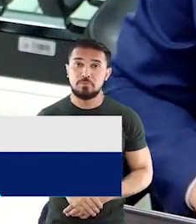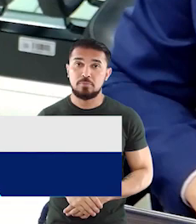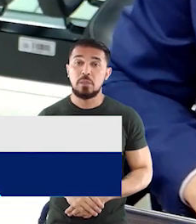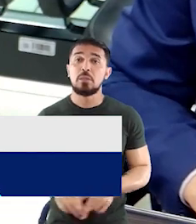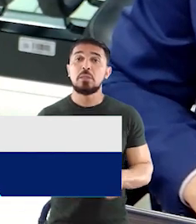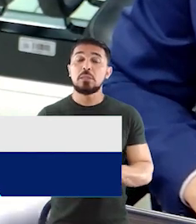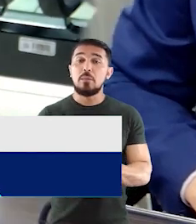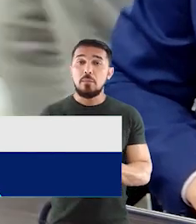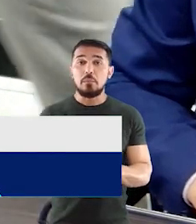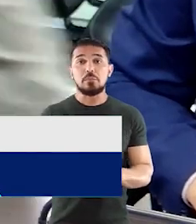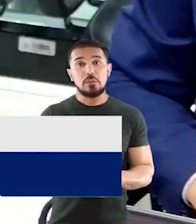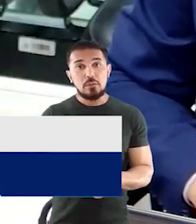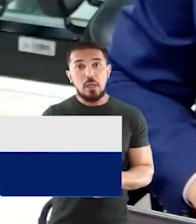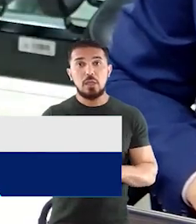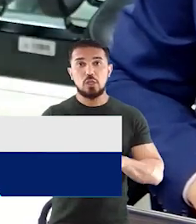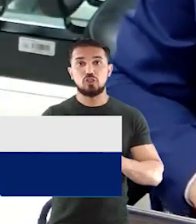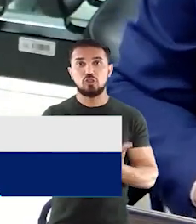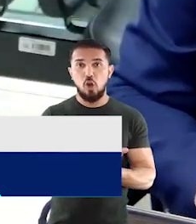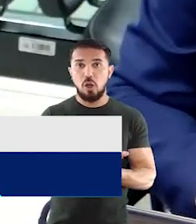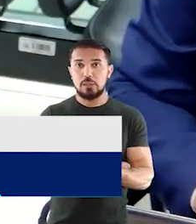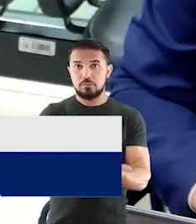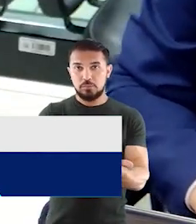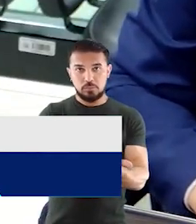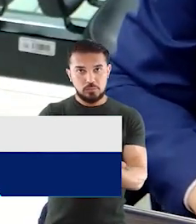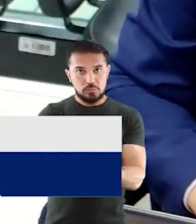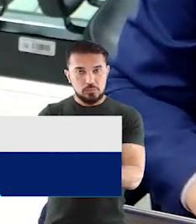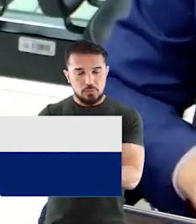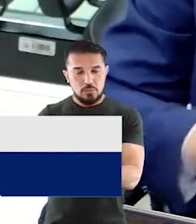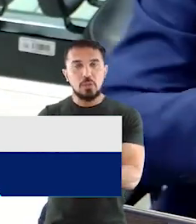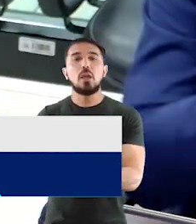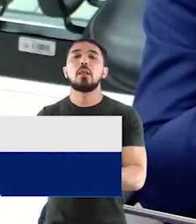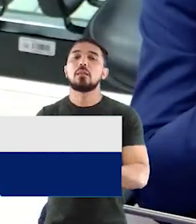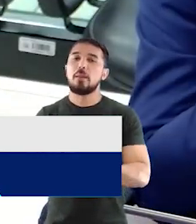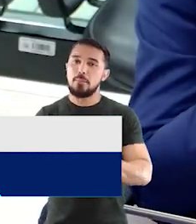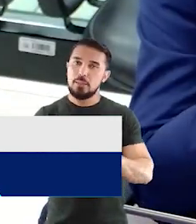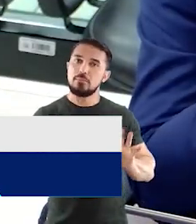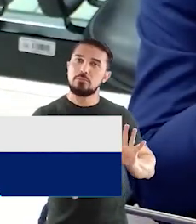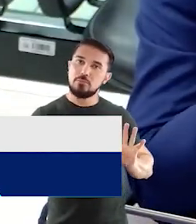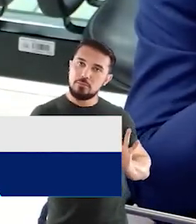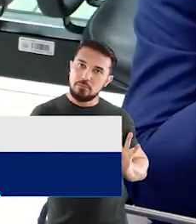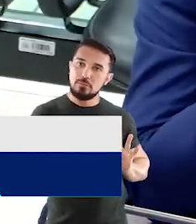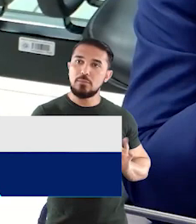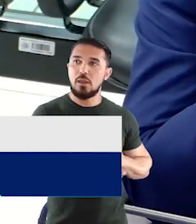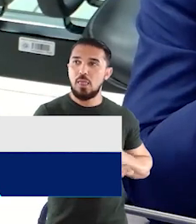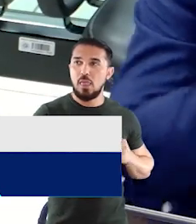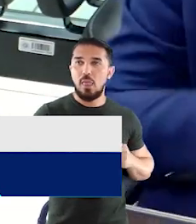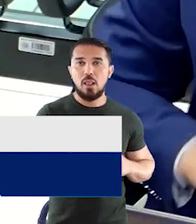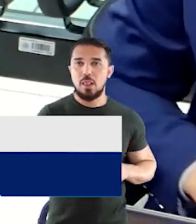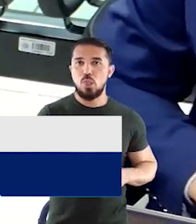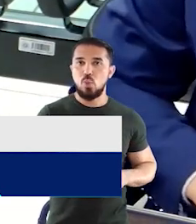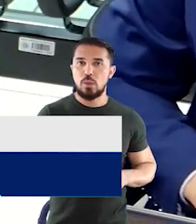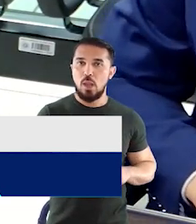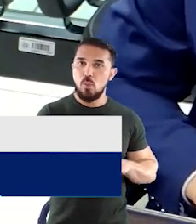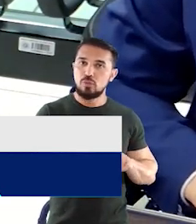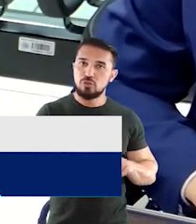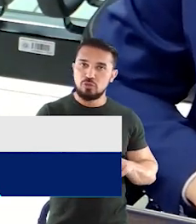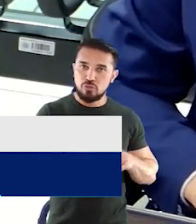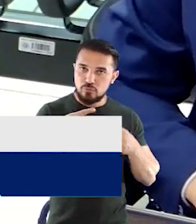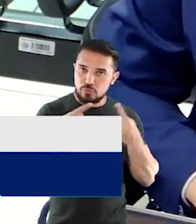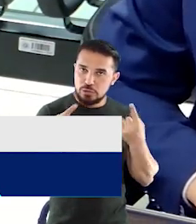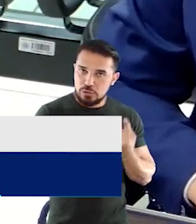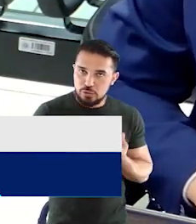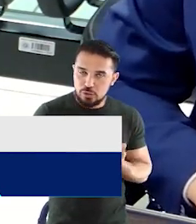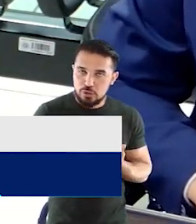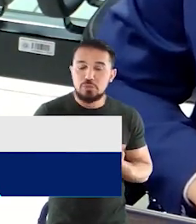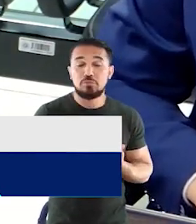que entram nesse rol de associação sem fins lucrativos. E realmente é abusivo quando a gente recebe a conta de